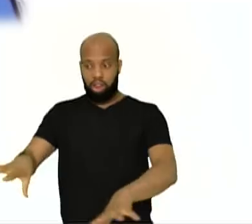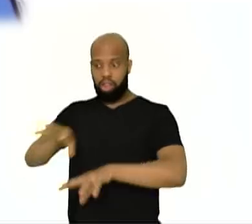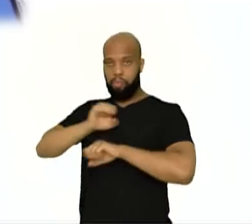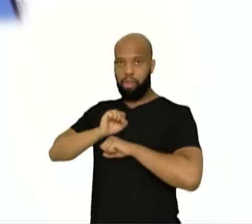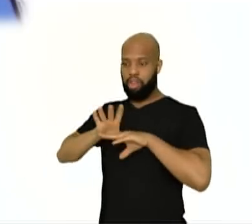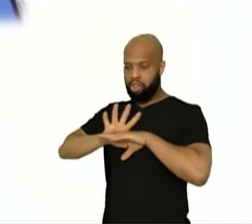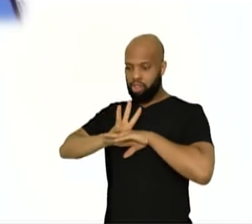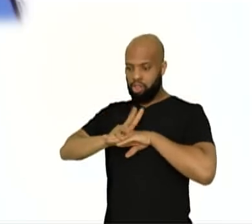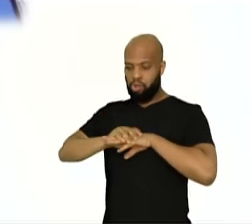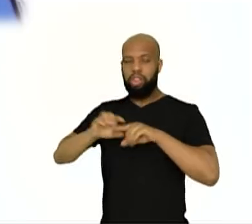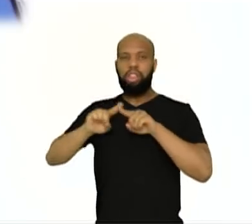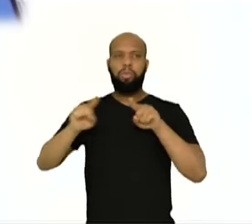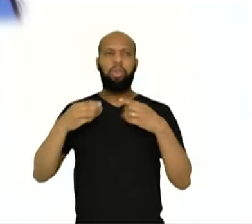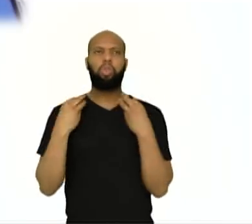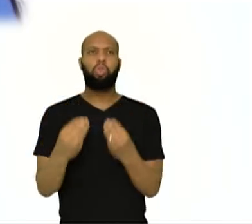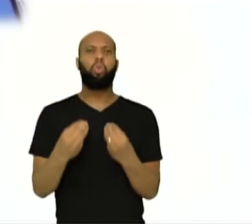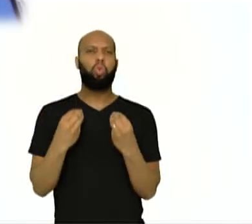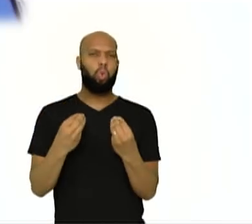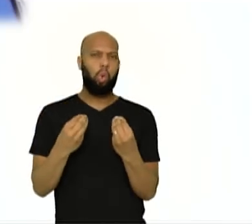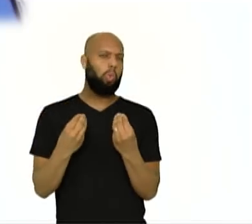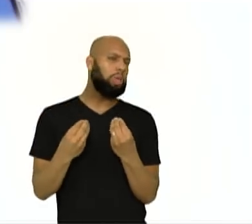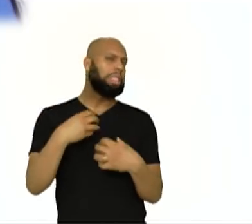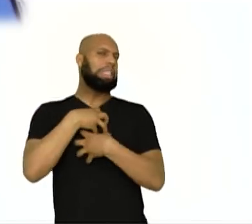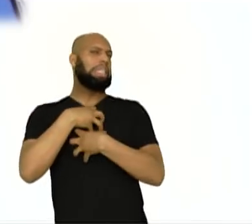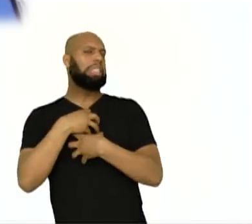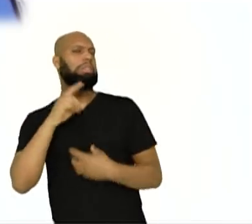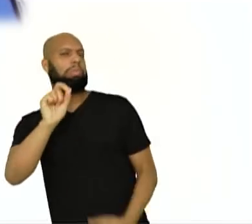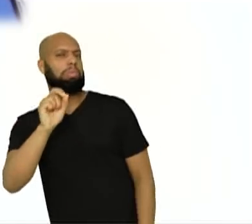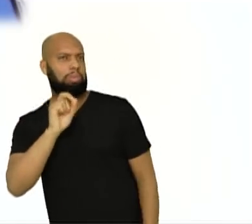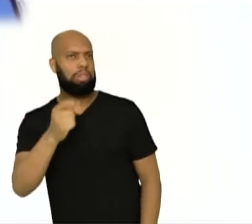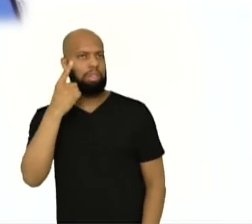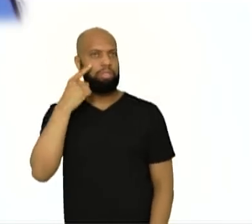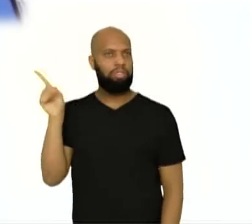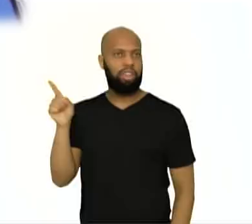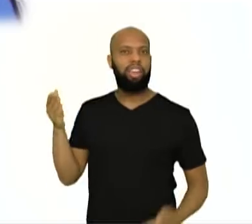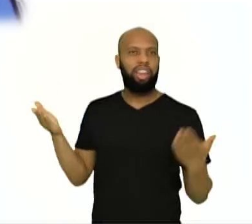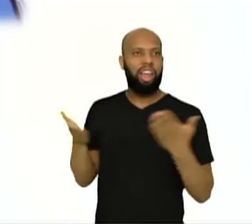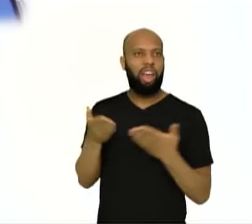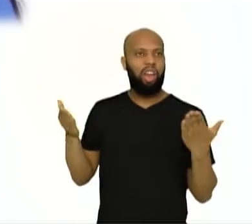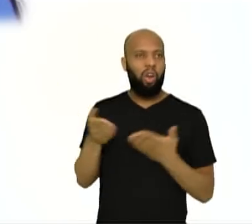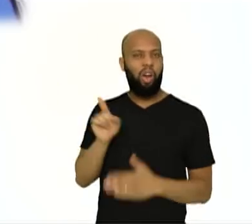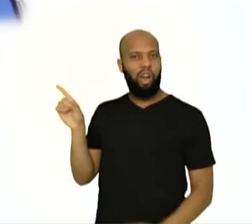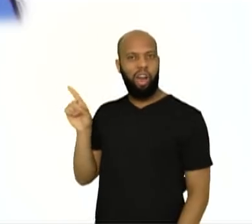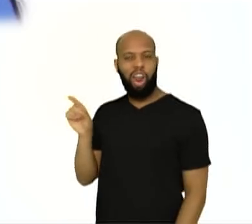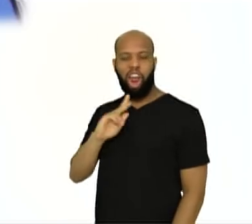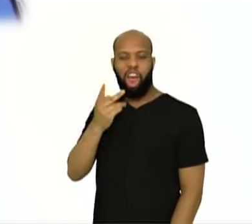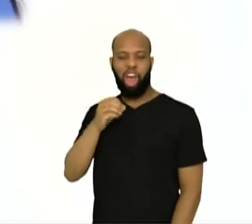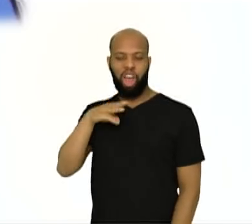doença. Quais são os sintomas? Percebam ali a barriga do Homer.